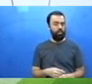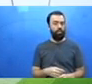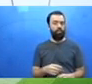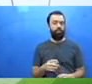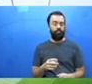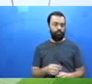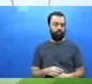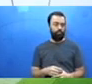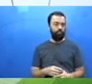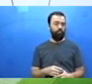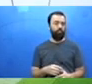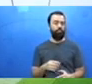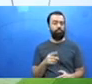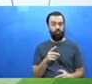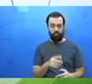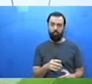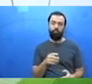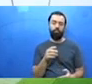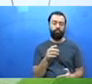inteiros,